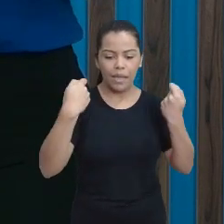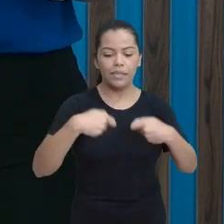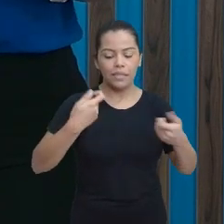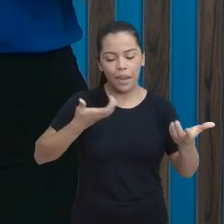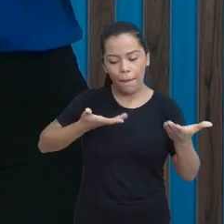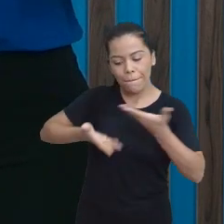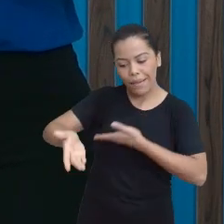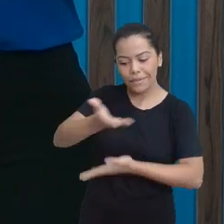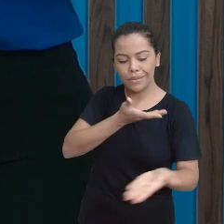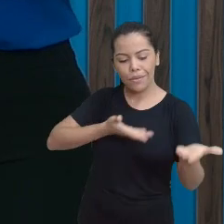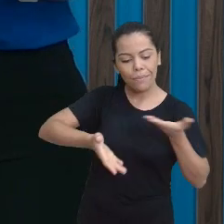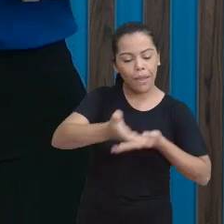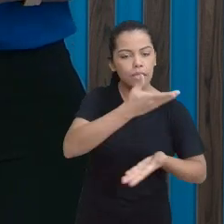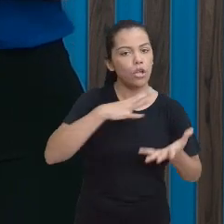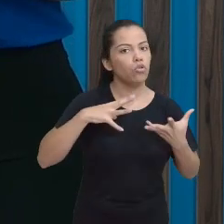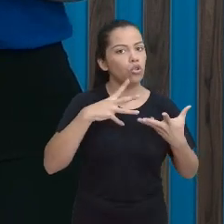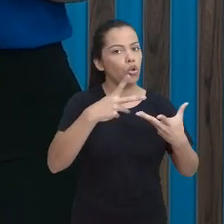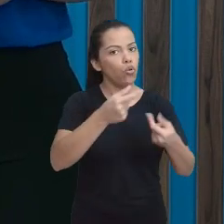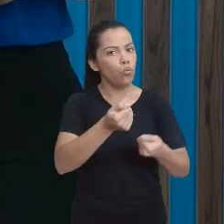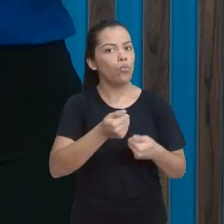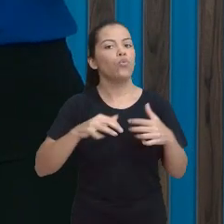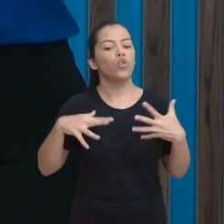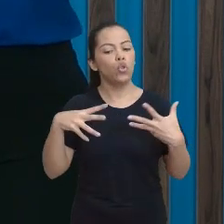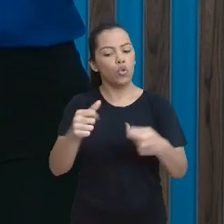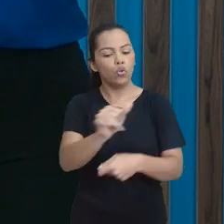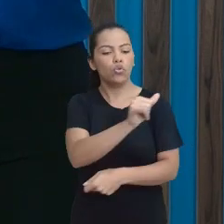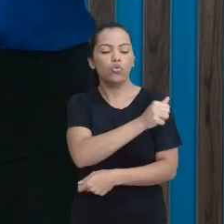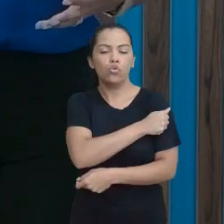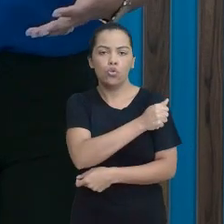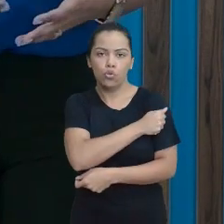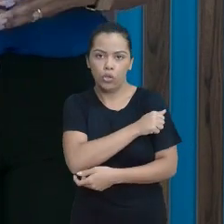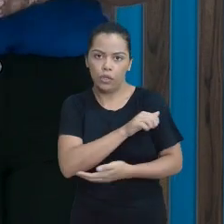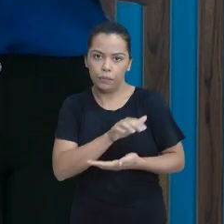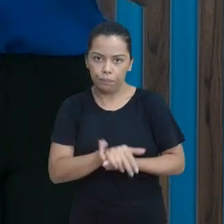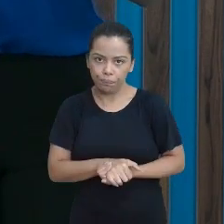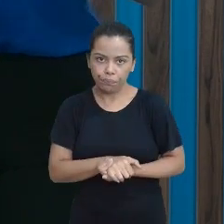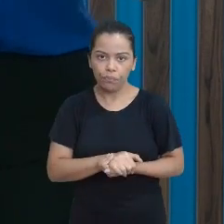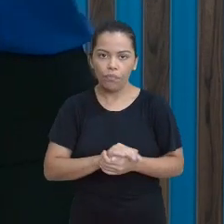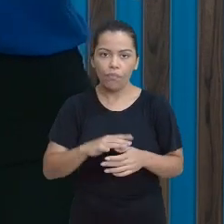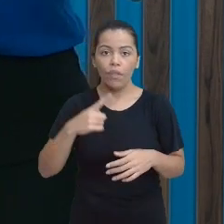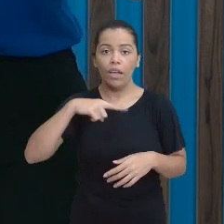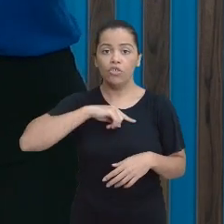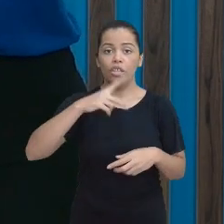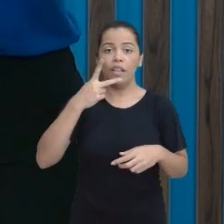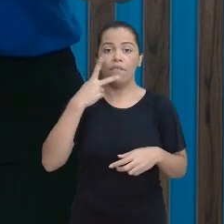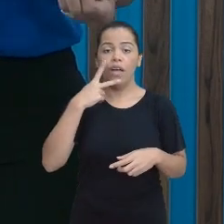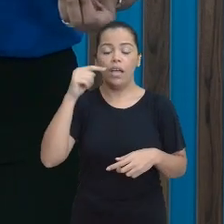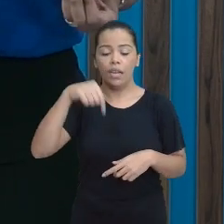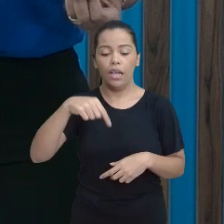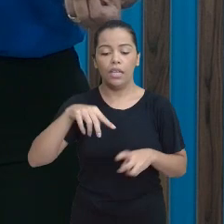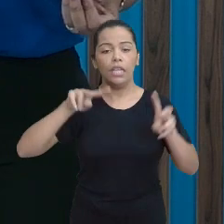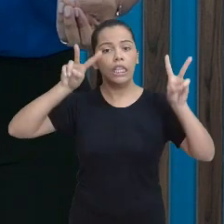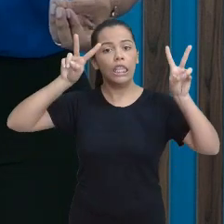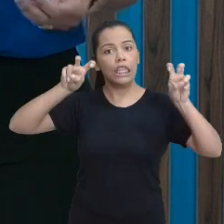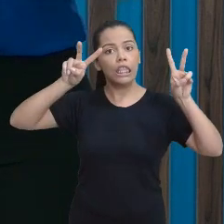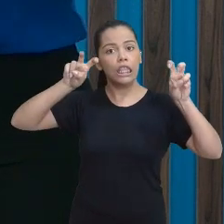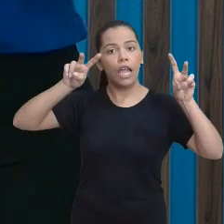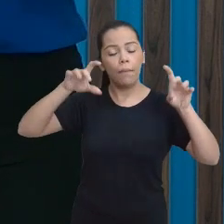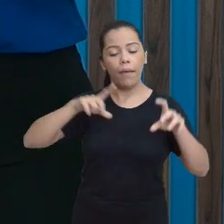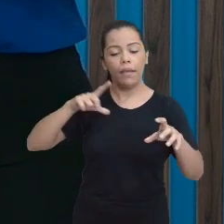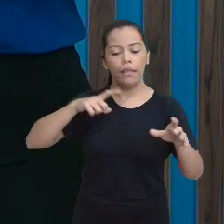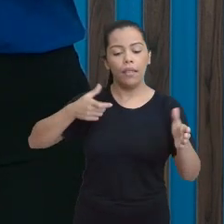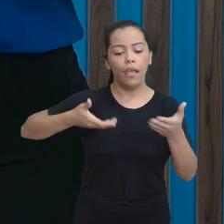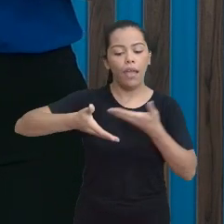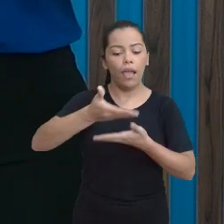a participação de todos os estudantes. Nós estamos falando aqui de temáticas relacionadas à educação especial,